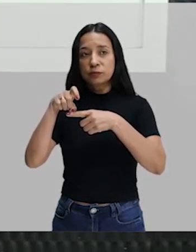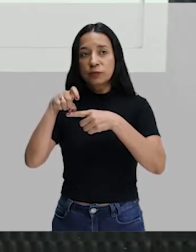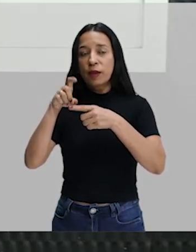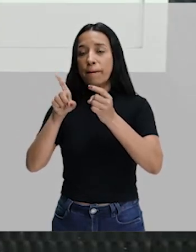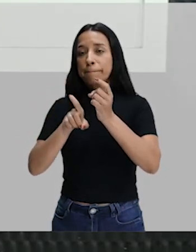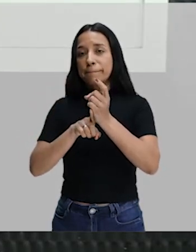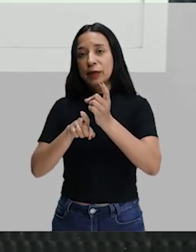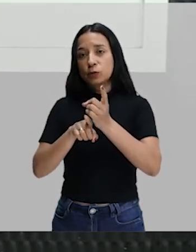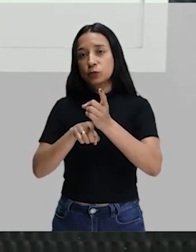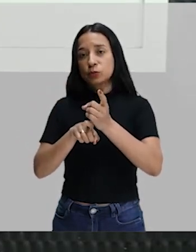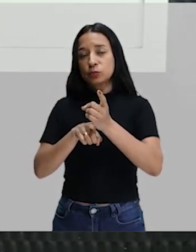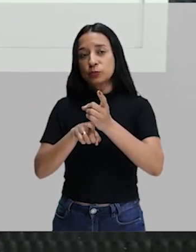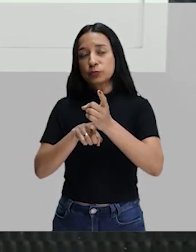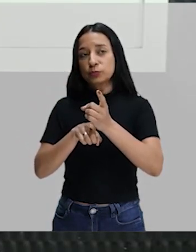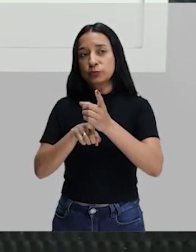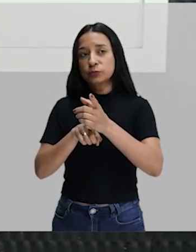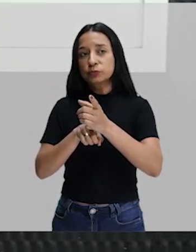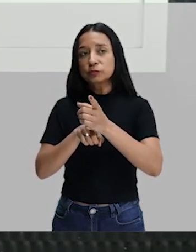menos